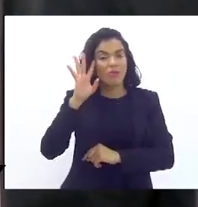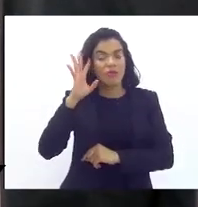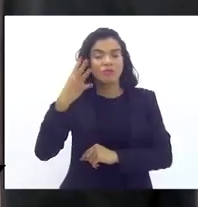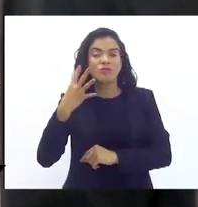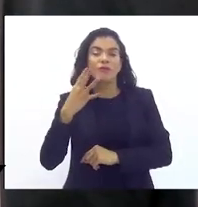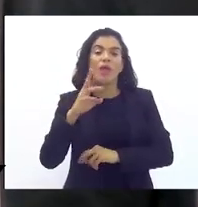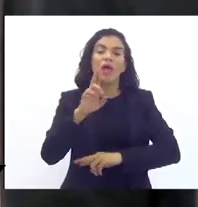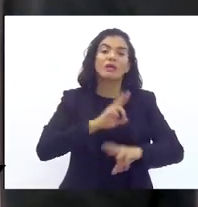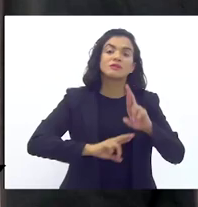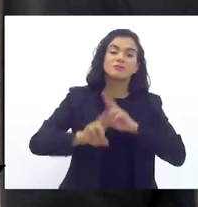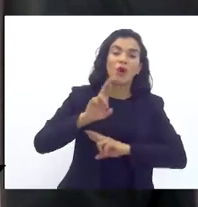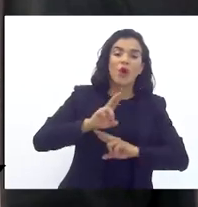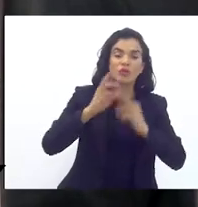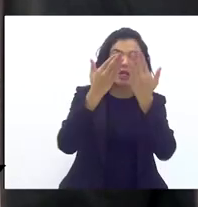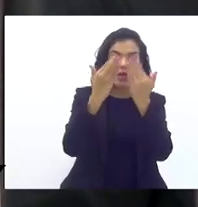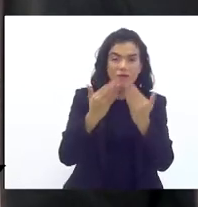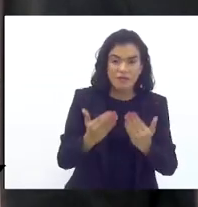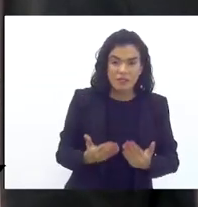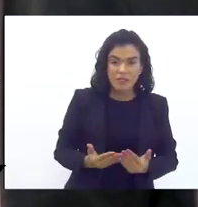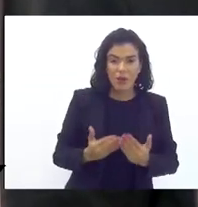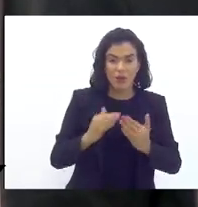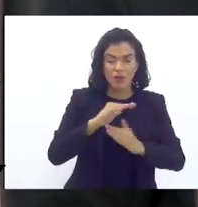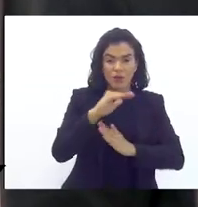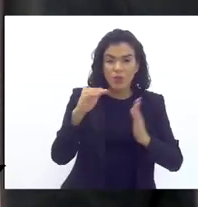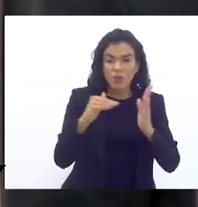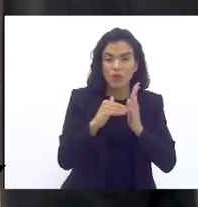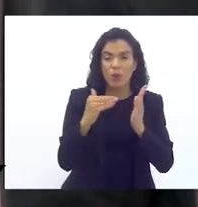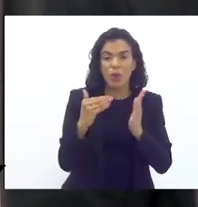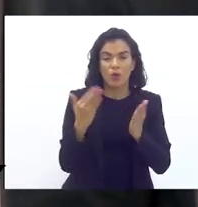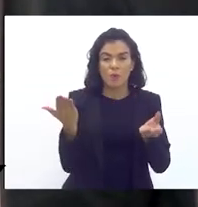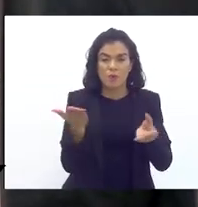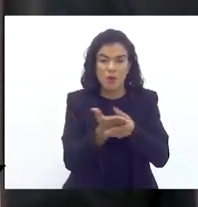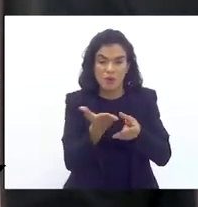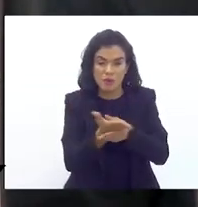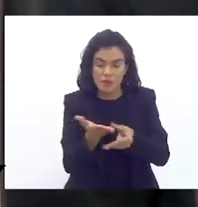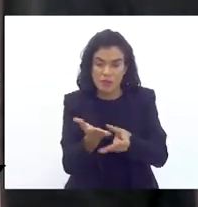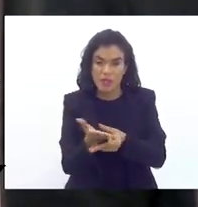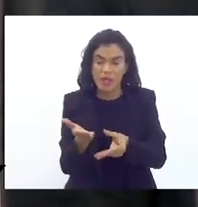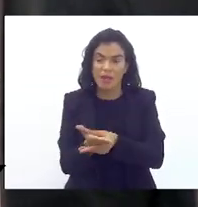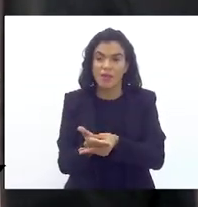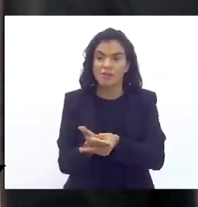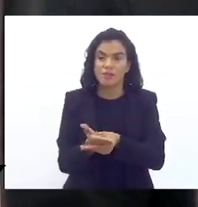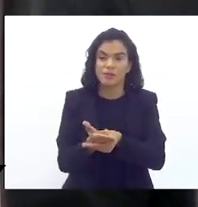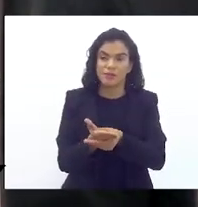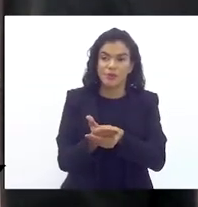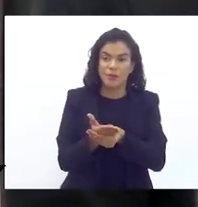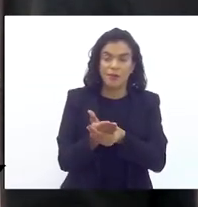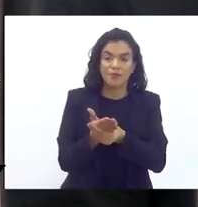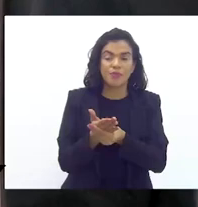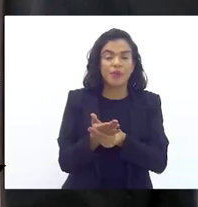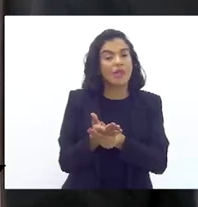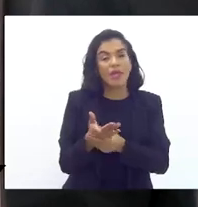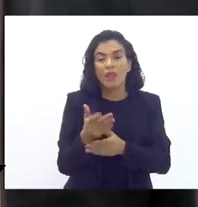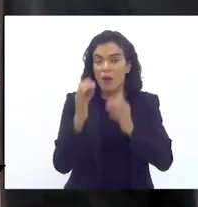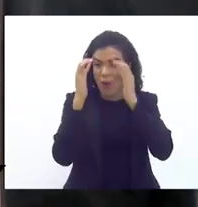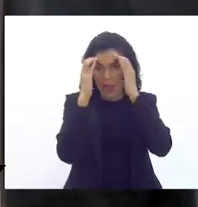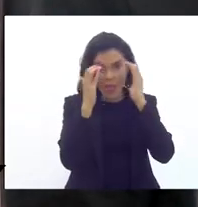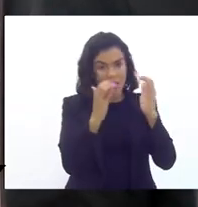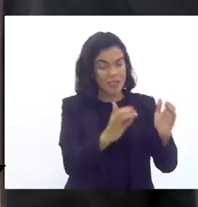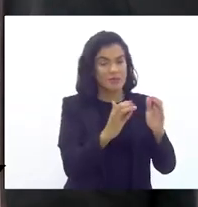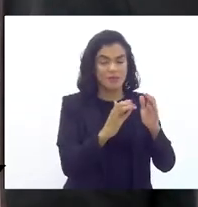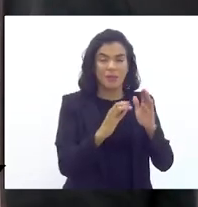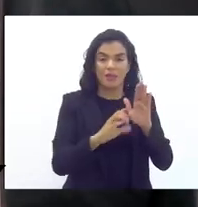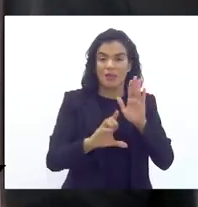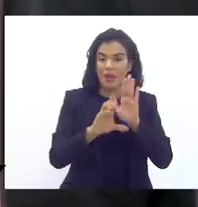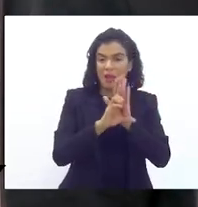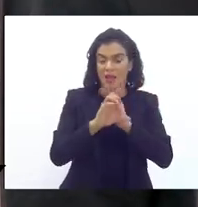da revisão de todos esses casos que estão em descumprimento em desacordo da